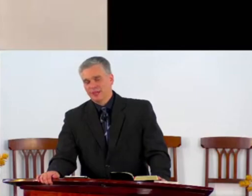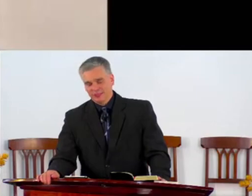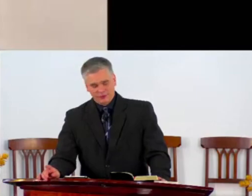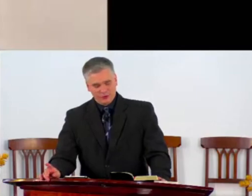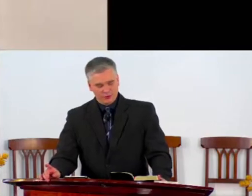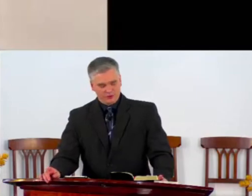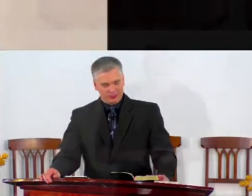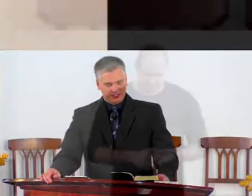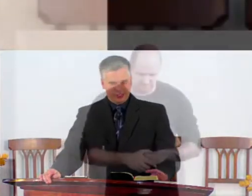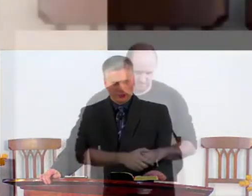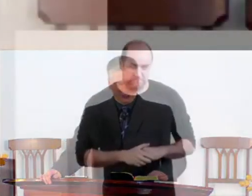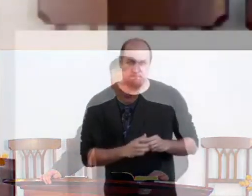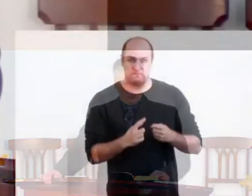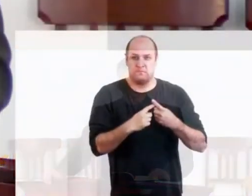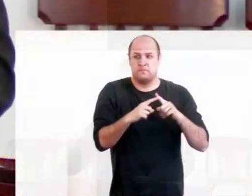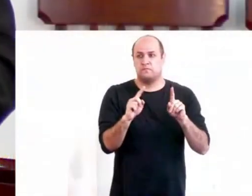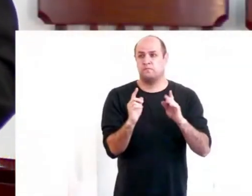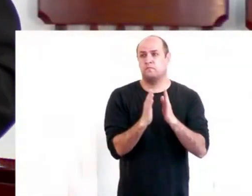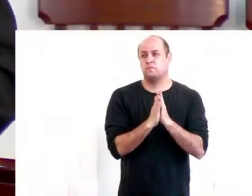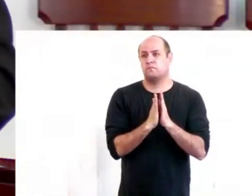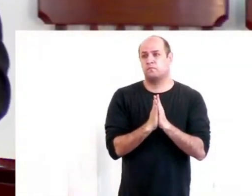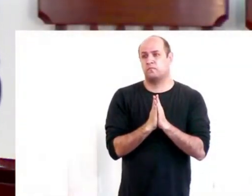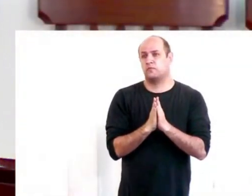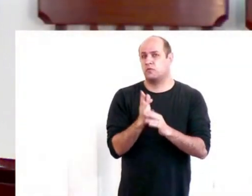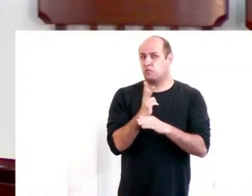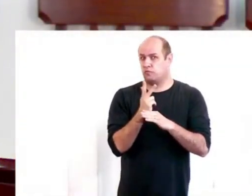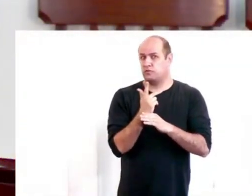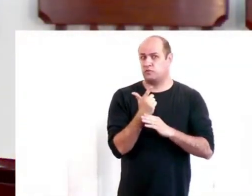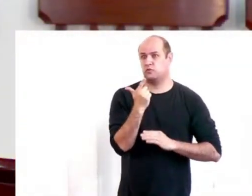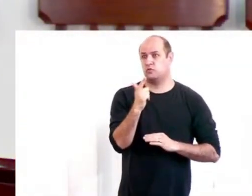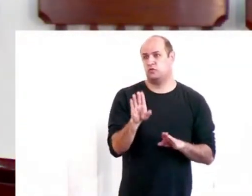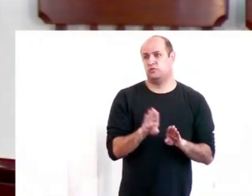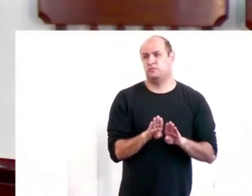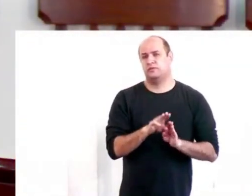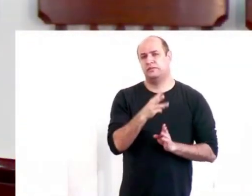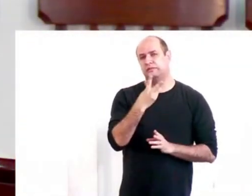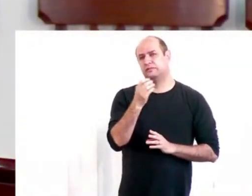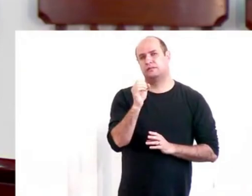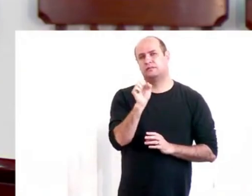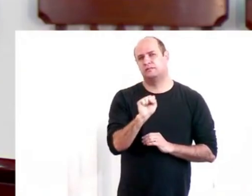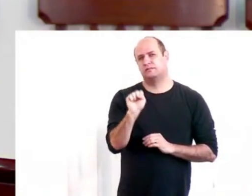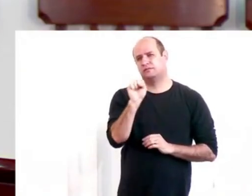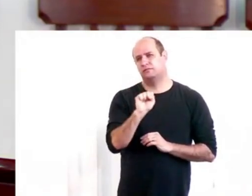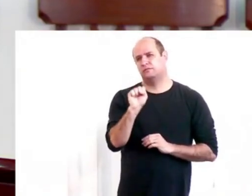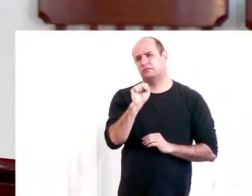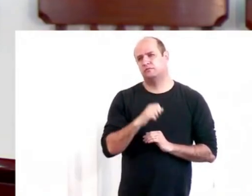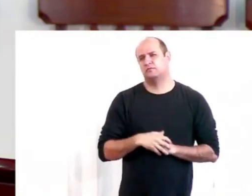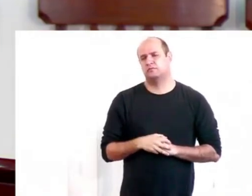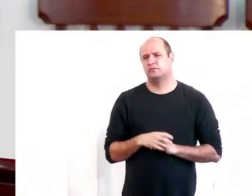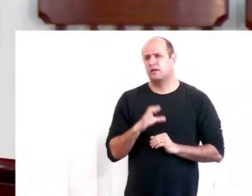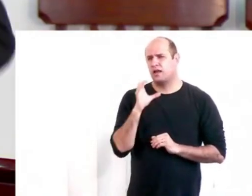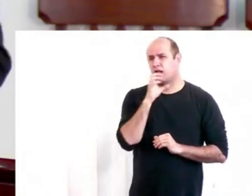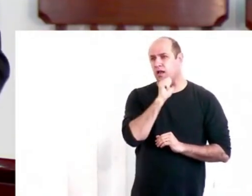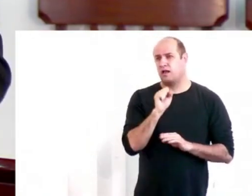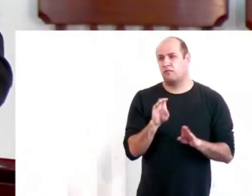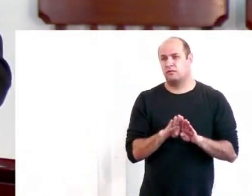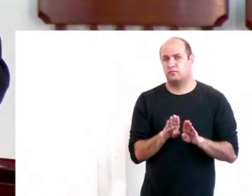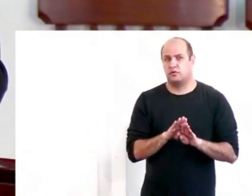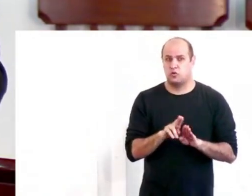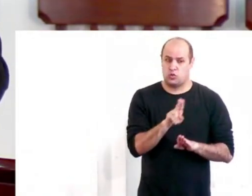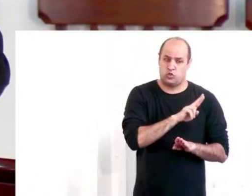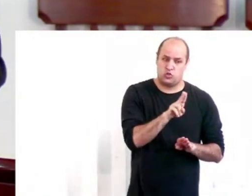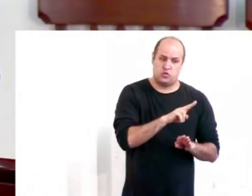Mas eu vou fazer isso deixando outro vídeo também de 30 segundos, se eu não me engano, bem pouco, está escrito deserto, meu